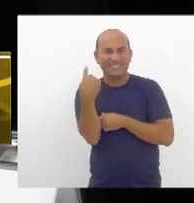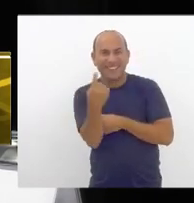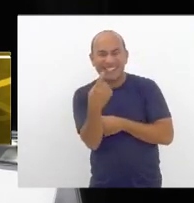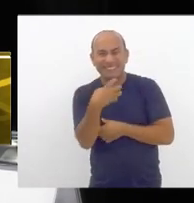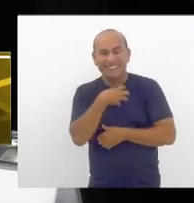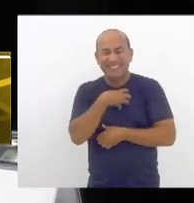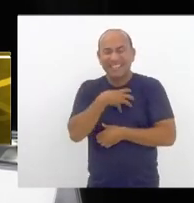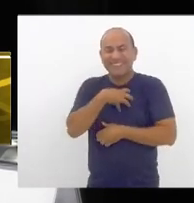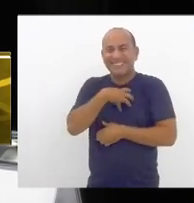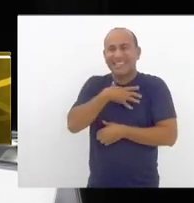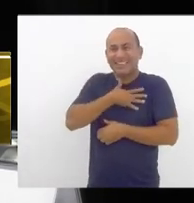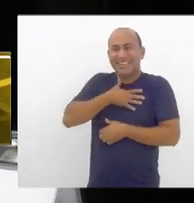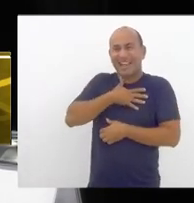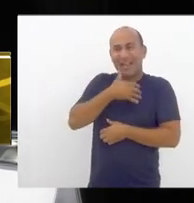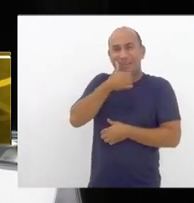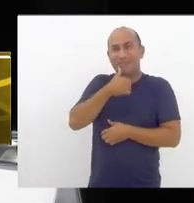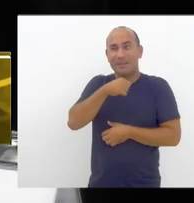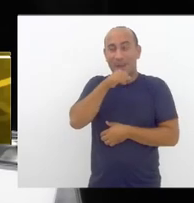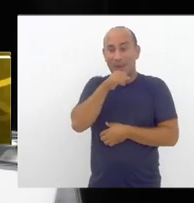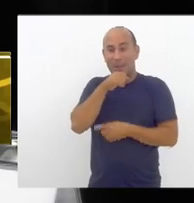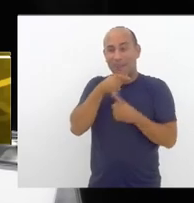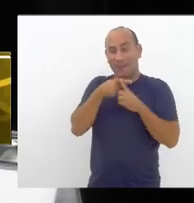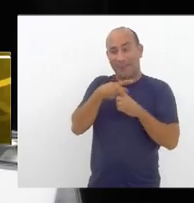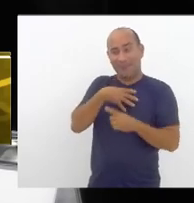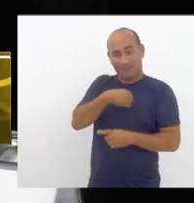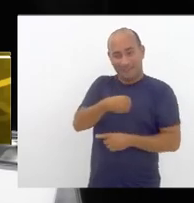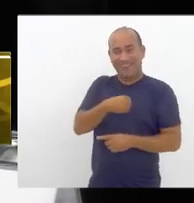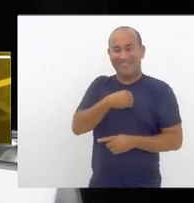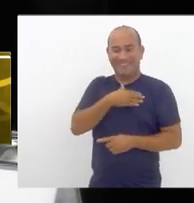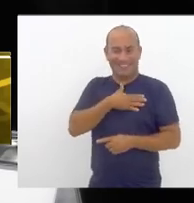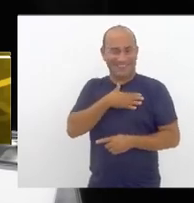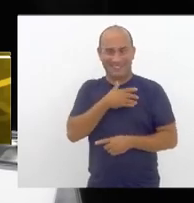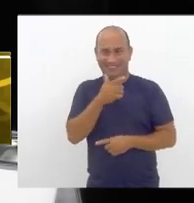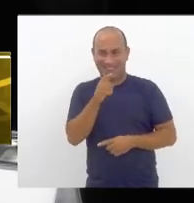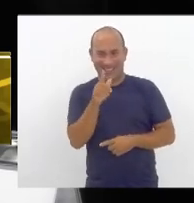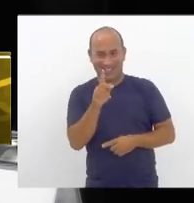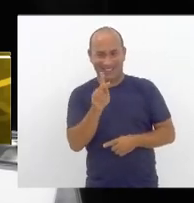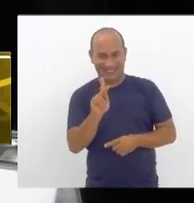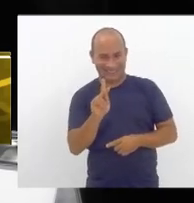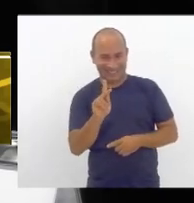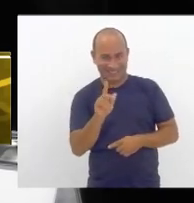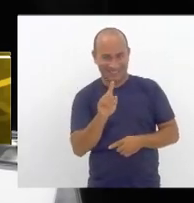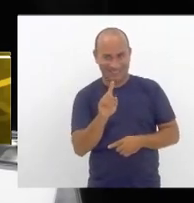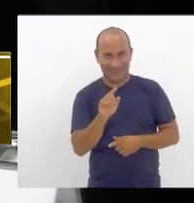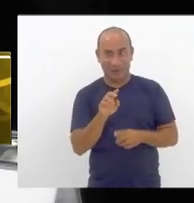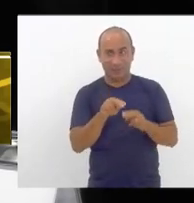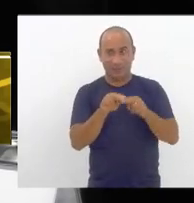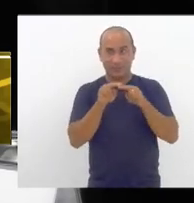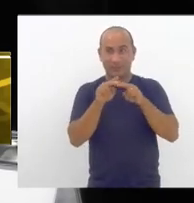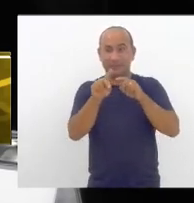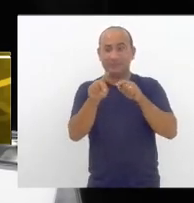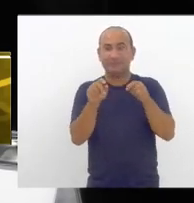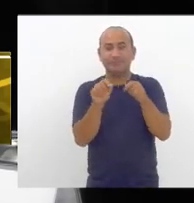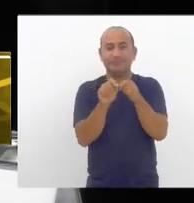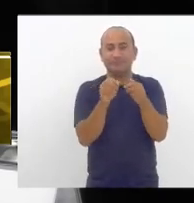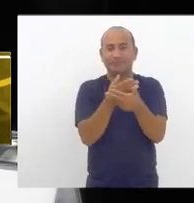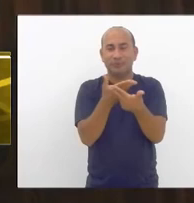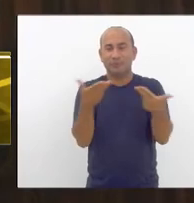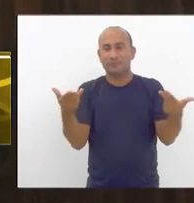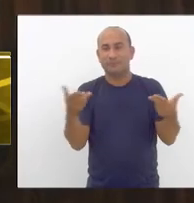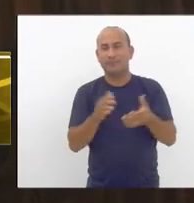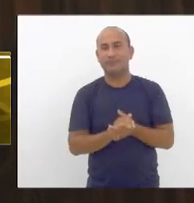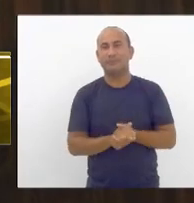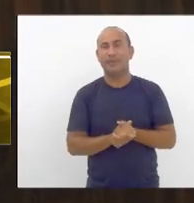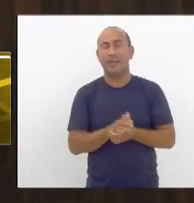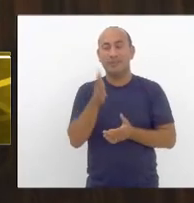ser querido pela mãe não por ser só o filhinho querido dela né mas pelas suas realizações eu não sei se eu falo